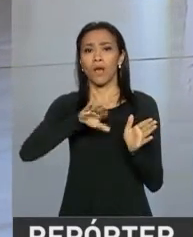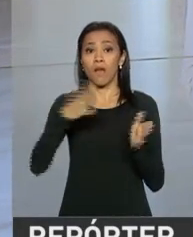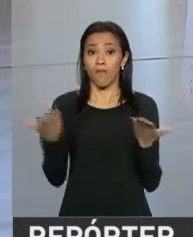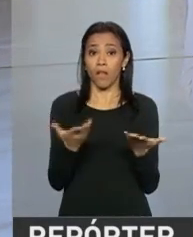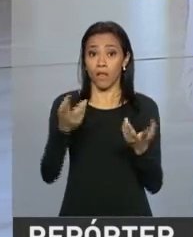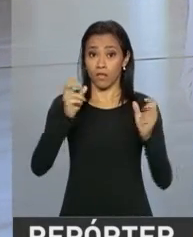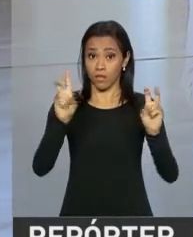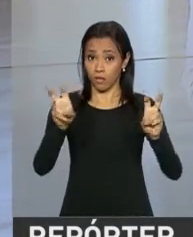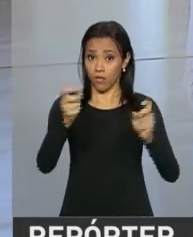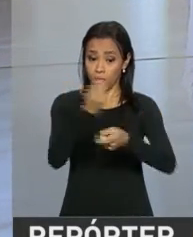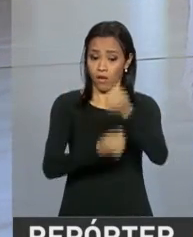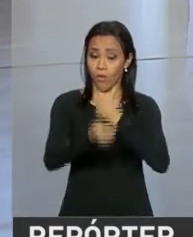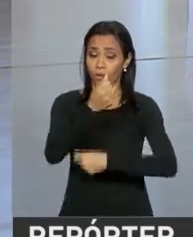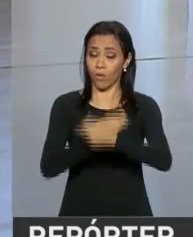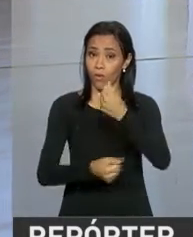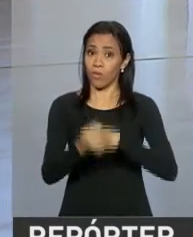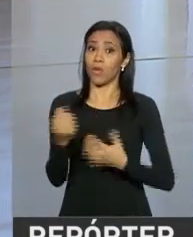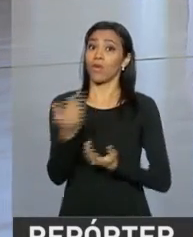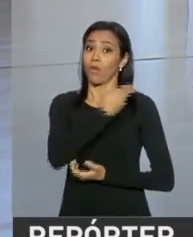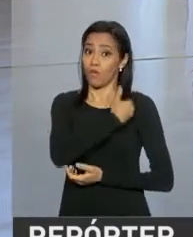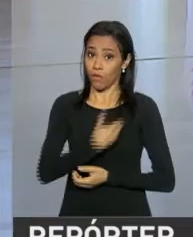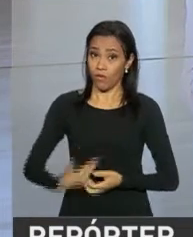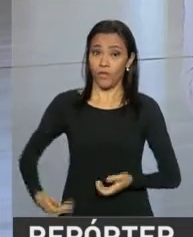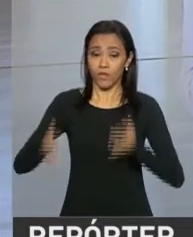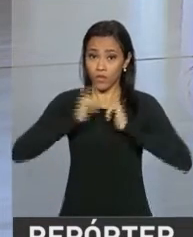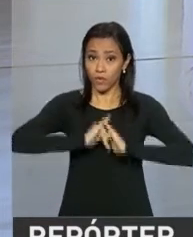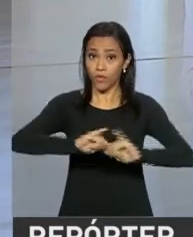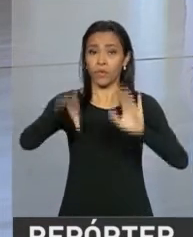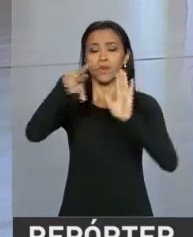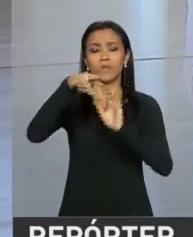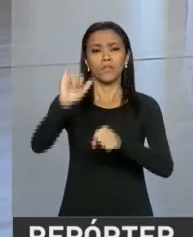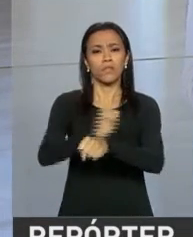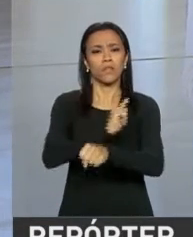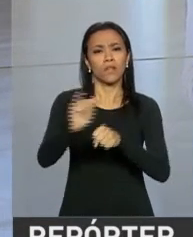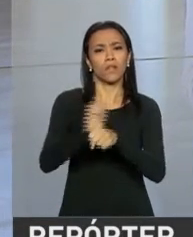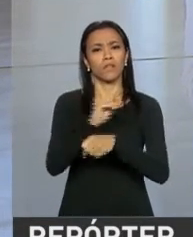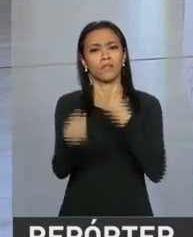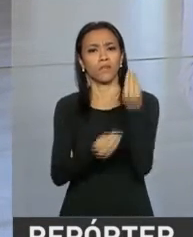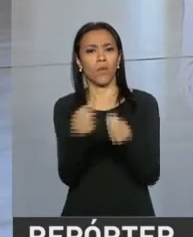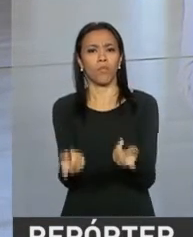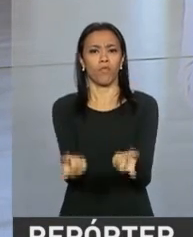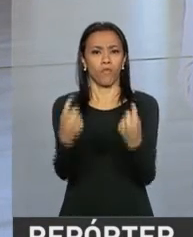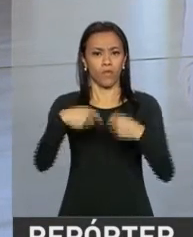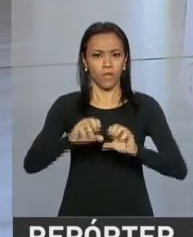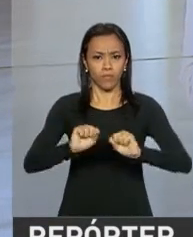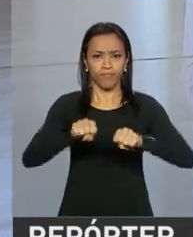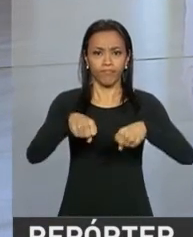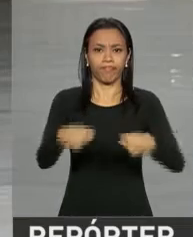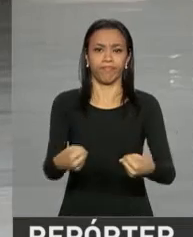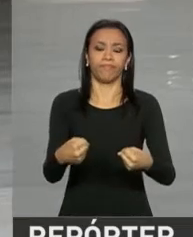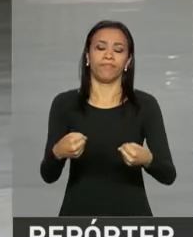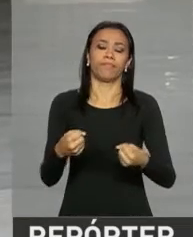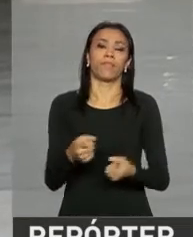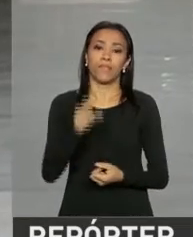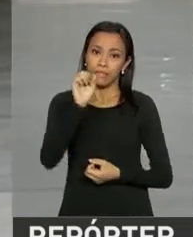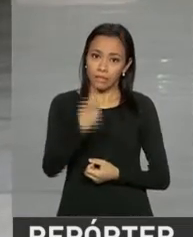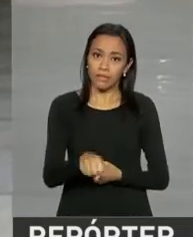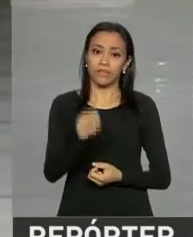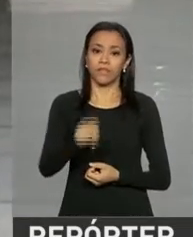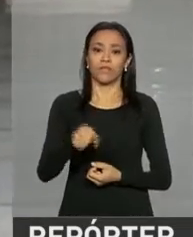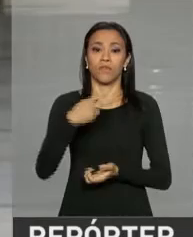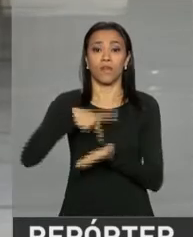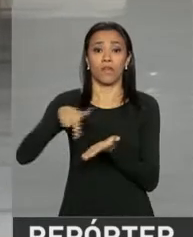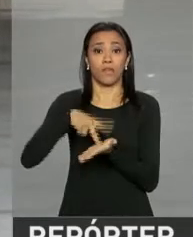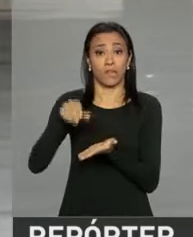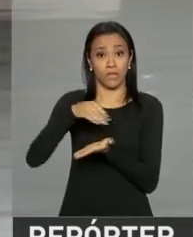parece que o governo anunciou medidas para retomar a confiança dos investidores aqui no país é isso mesmo esse anúncio foi feito pelo secretário executivo